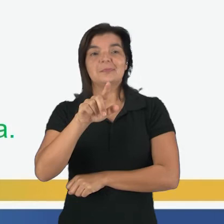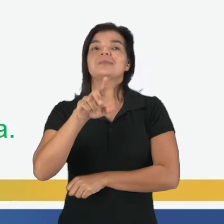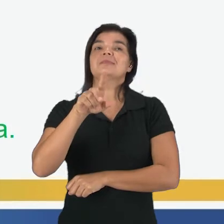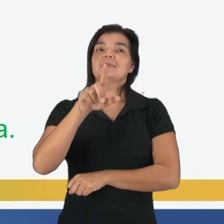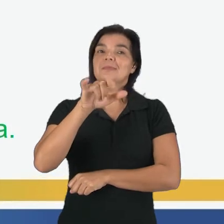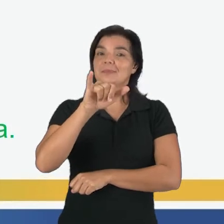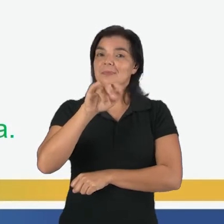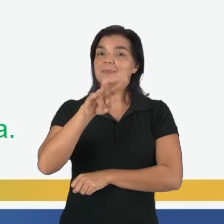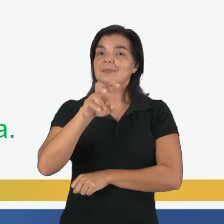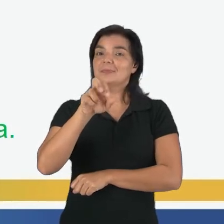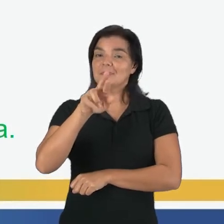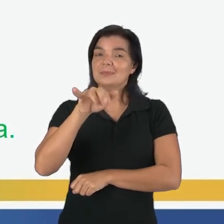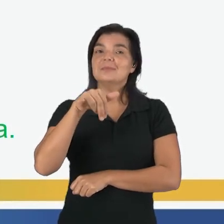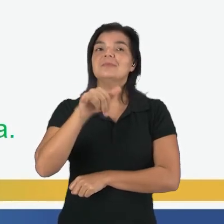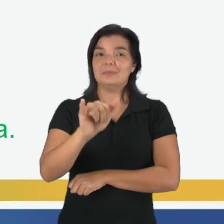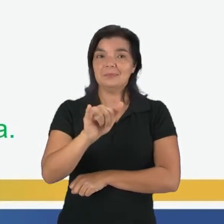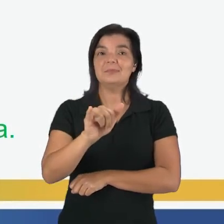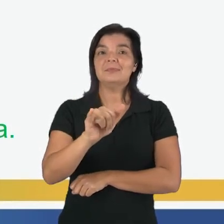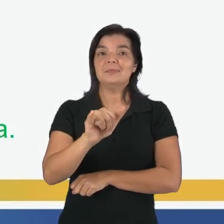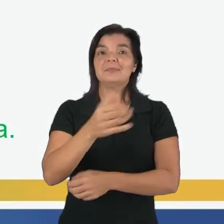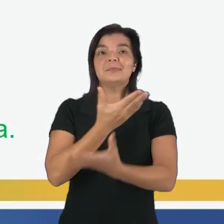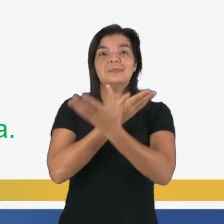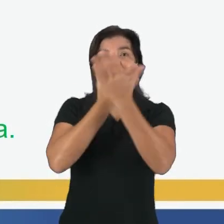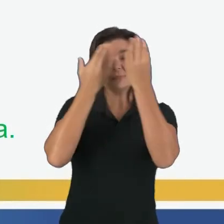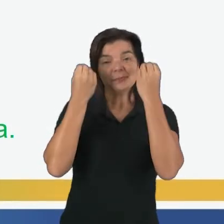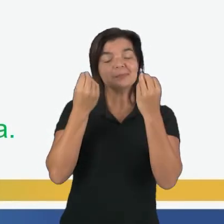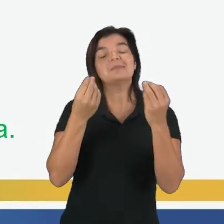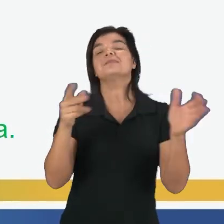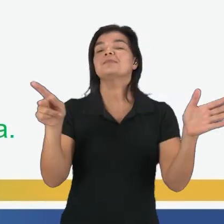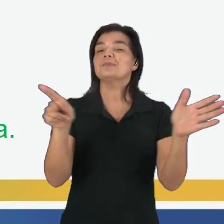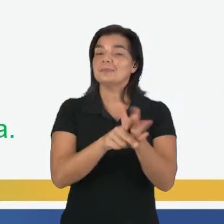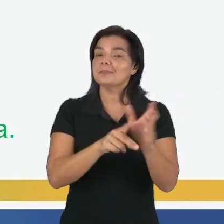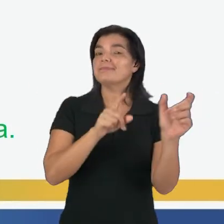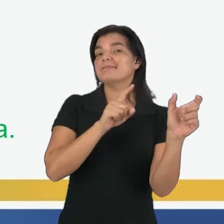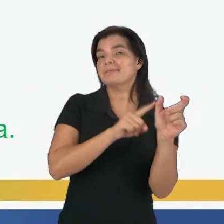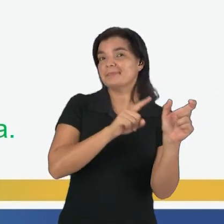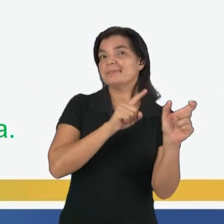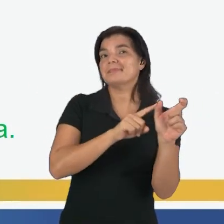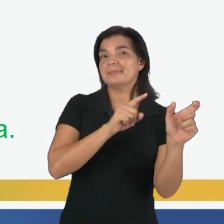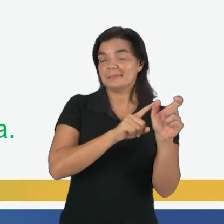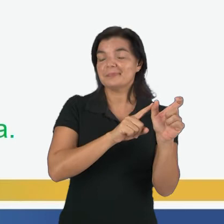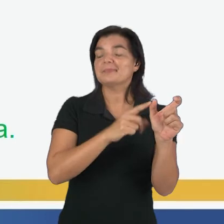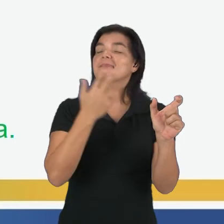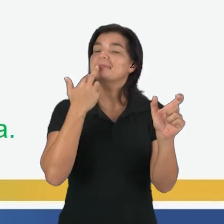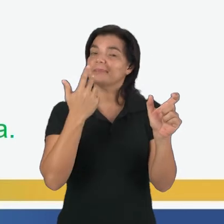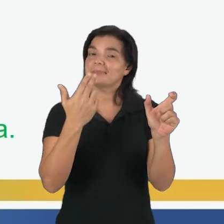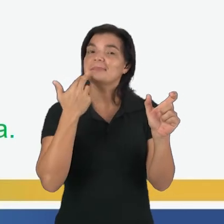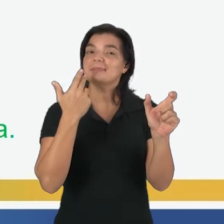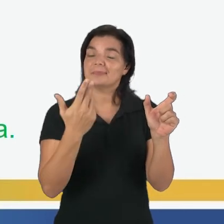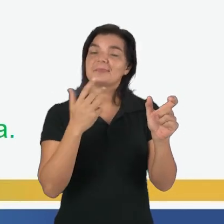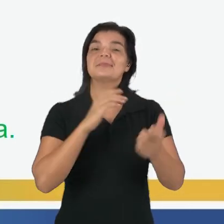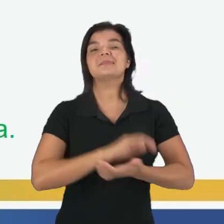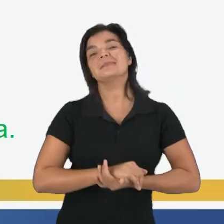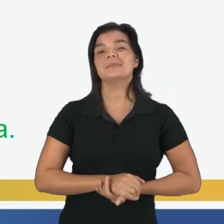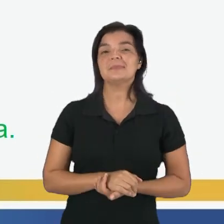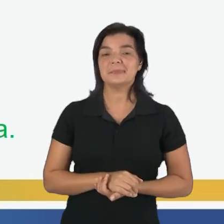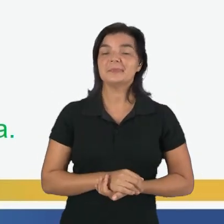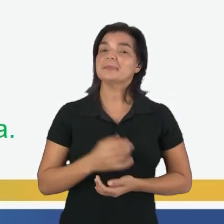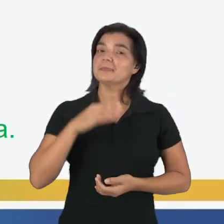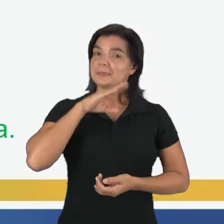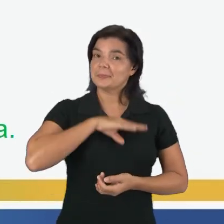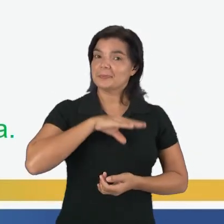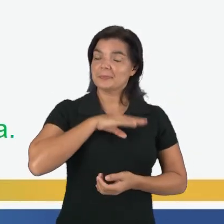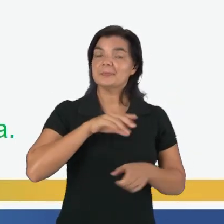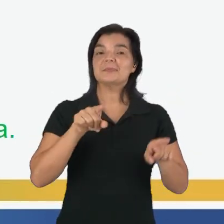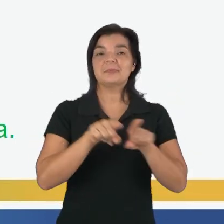uma palavra do meio gastronômico, né? Ele está tão acostumado com esse termo que quando a pessoa utilizou um outro termo em português